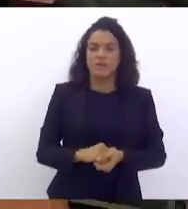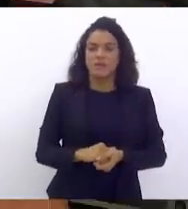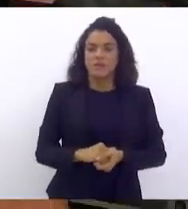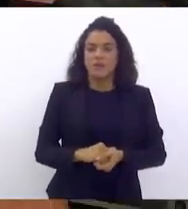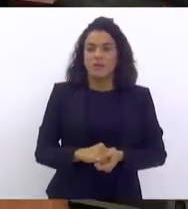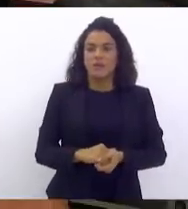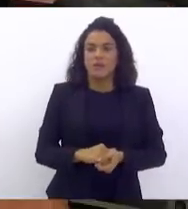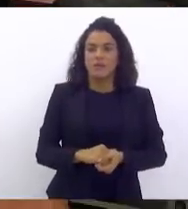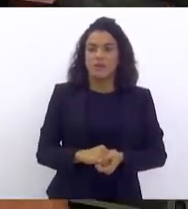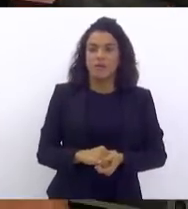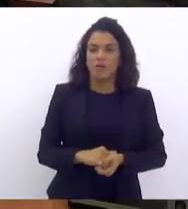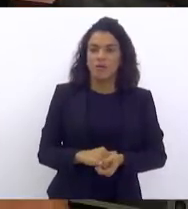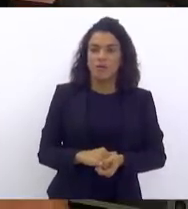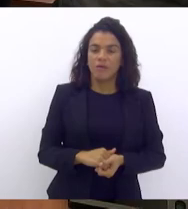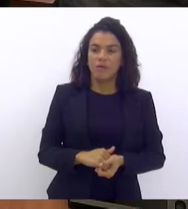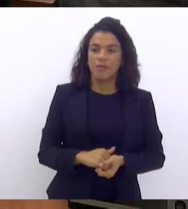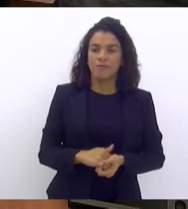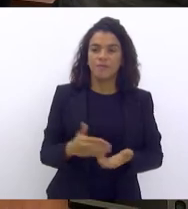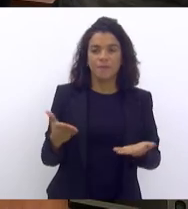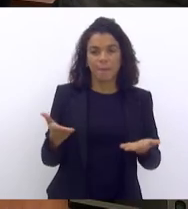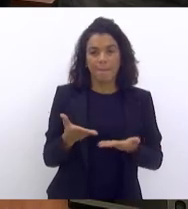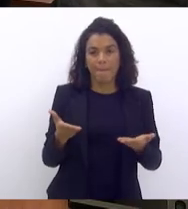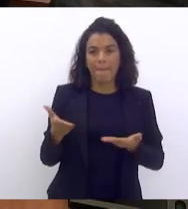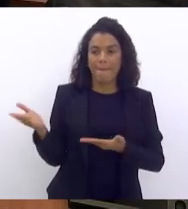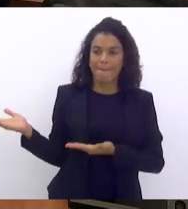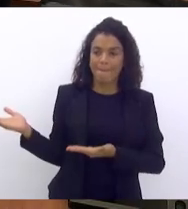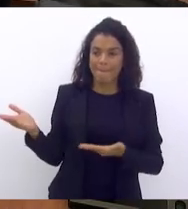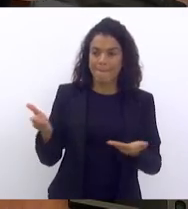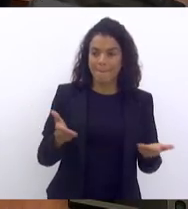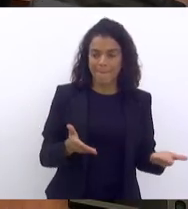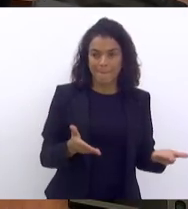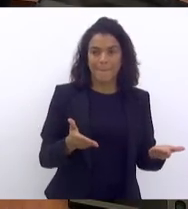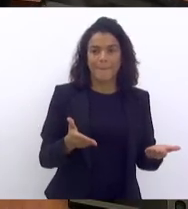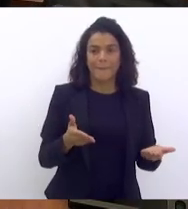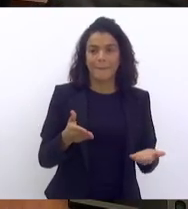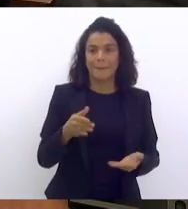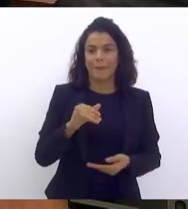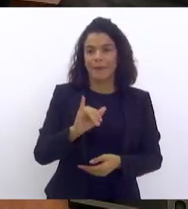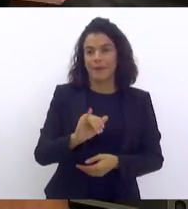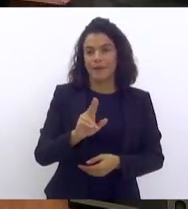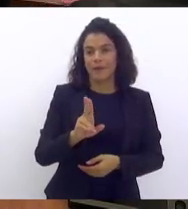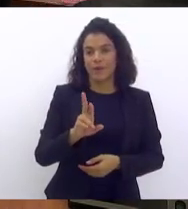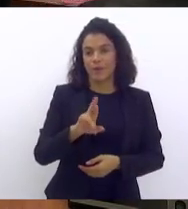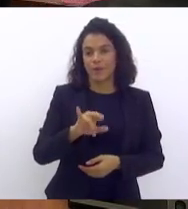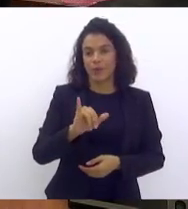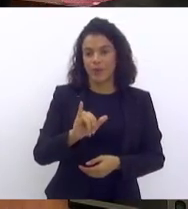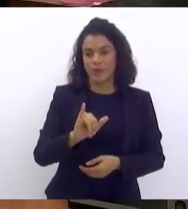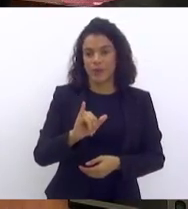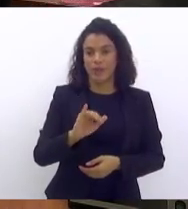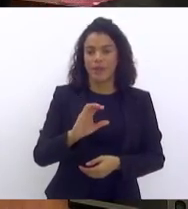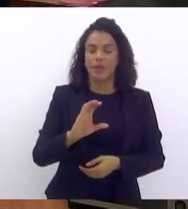Obrigado, Hélio. Agora chamo para fazer uso da palavra Yuri de Oliveira, da Colurb.